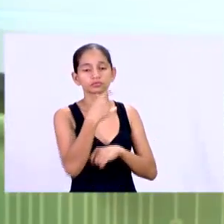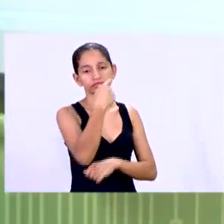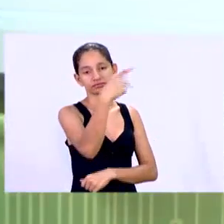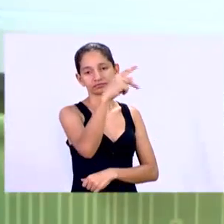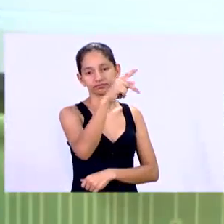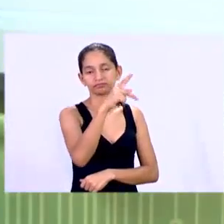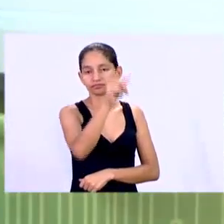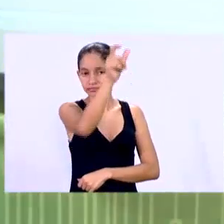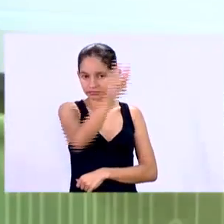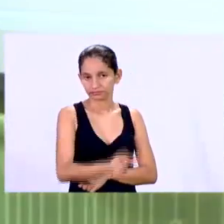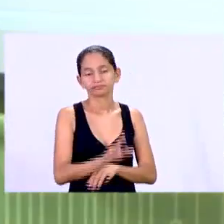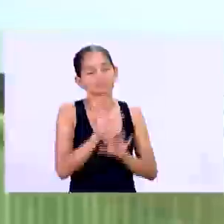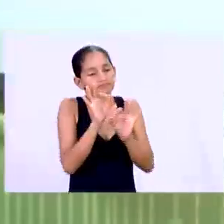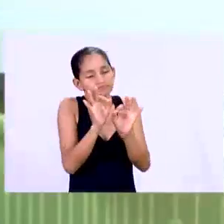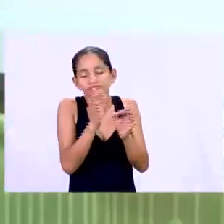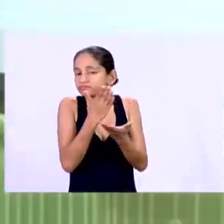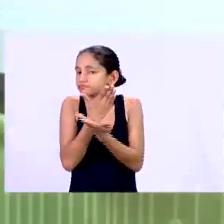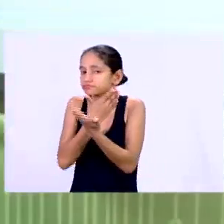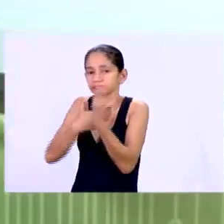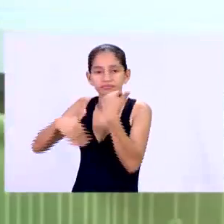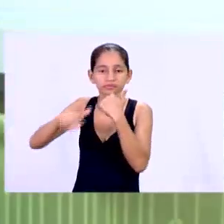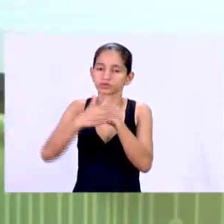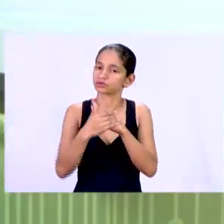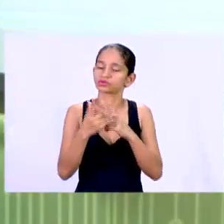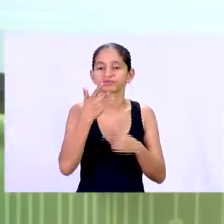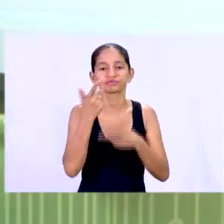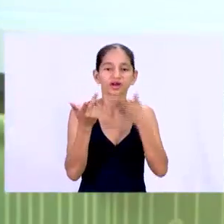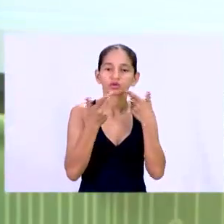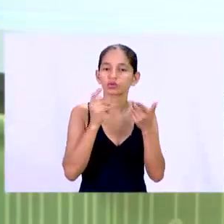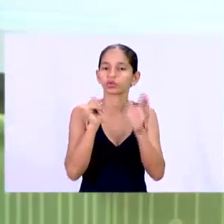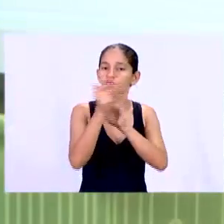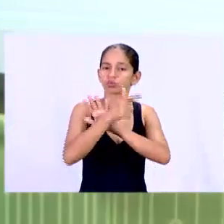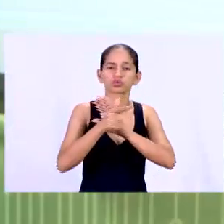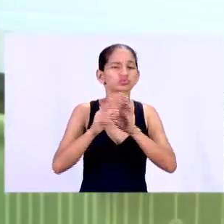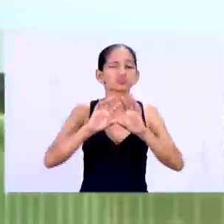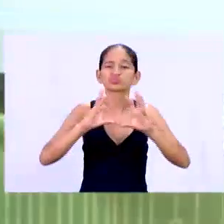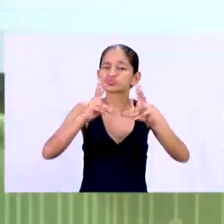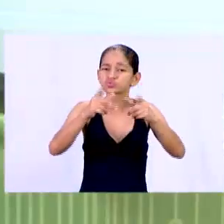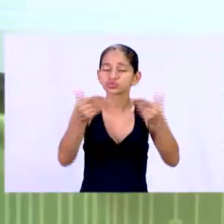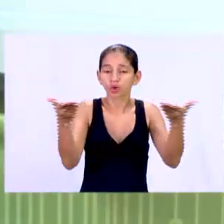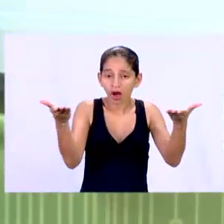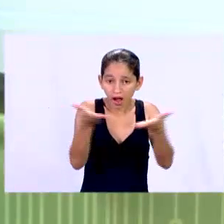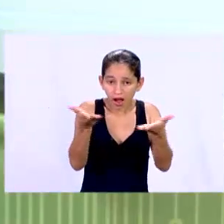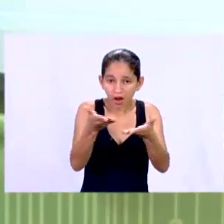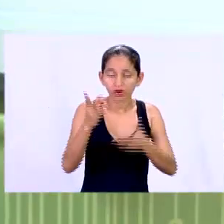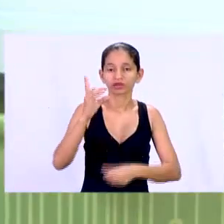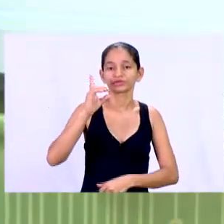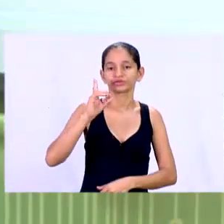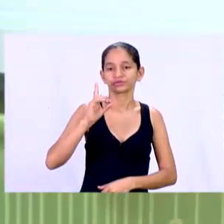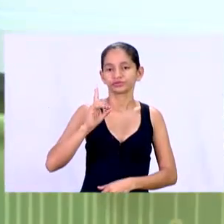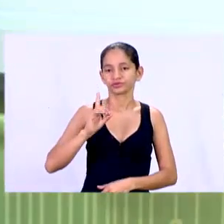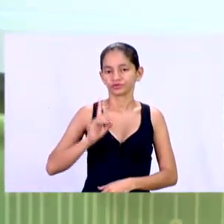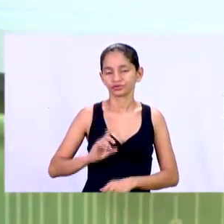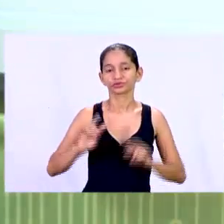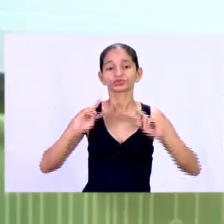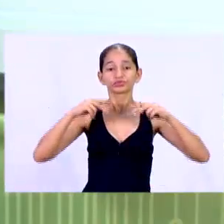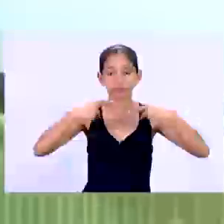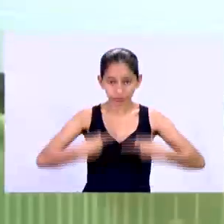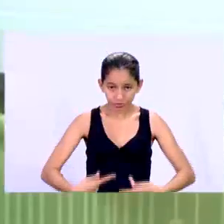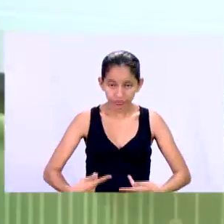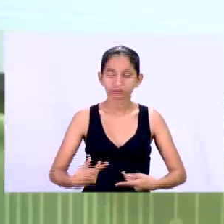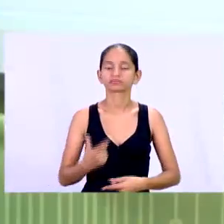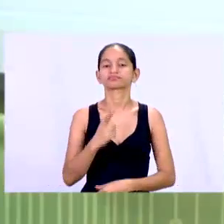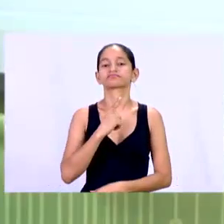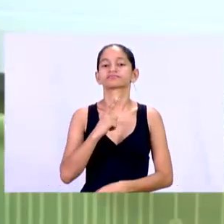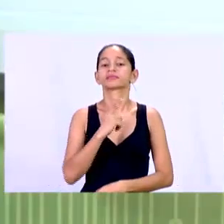limitações, né? Isso vale para todas essas questões que nós colocamos. E agora, na ética dos direitos humanos, eu acho que traz um outro